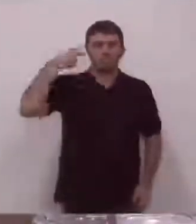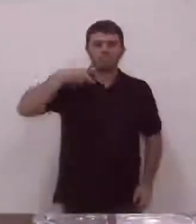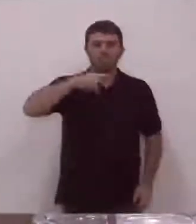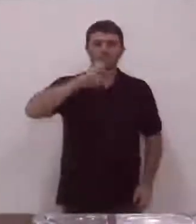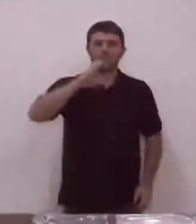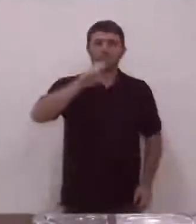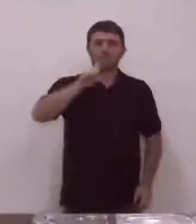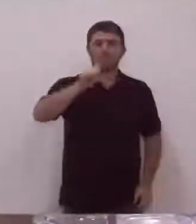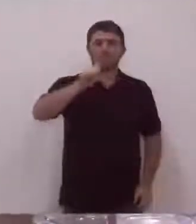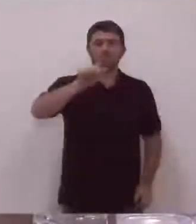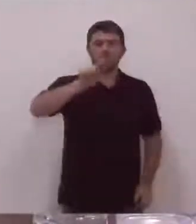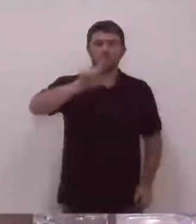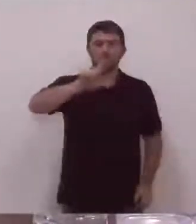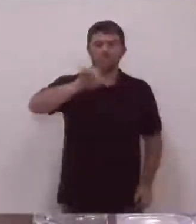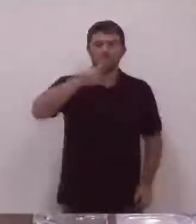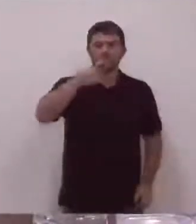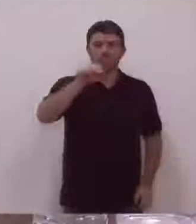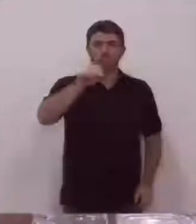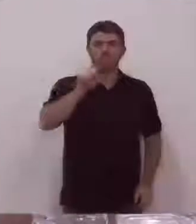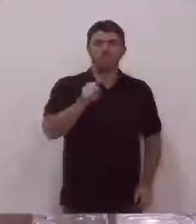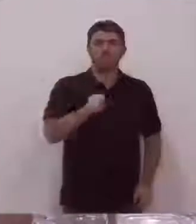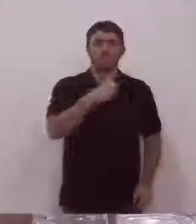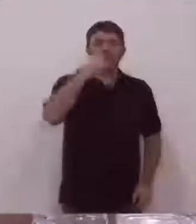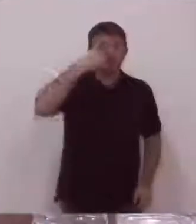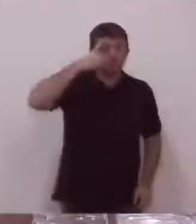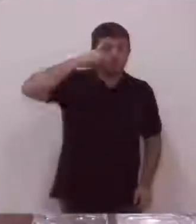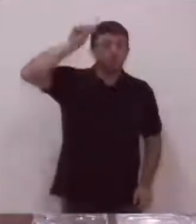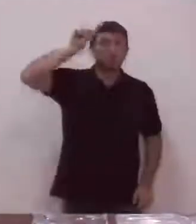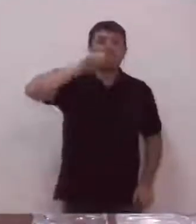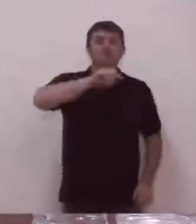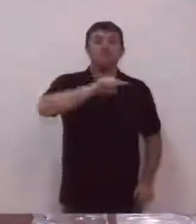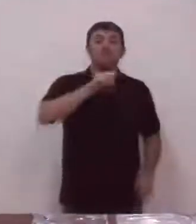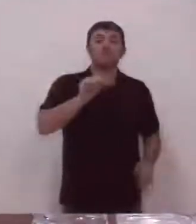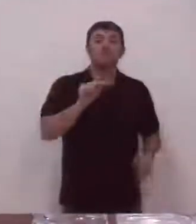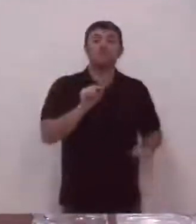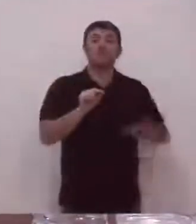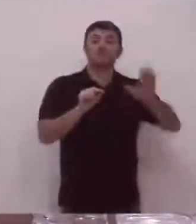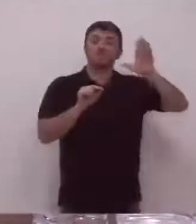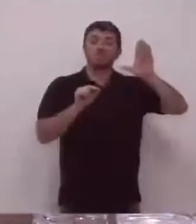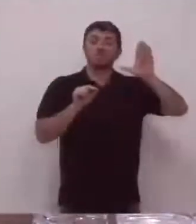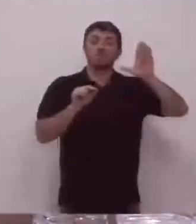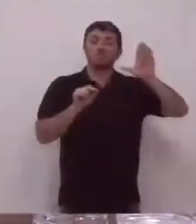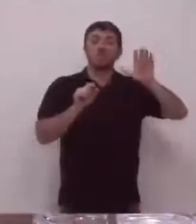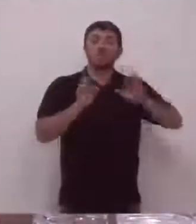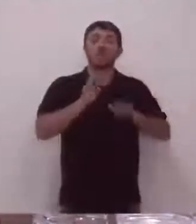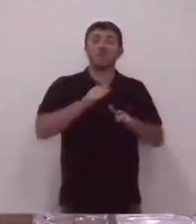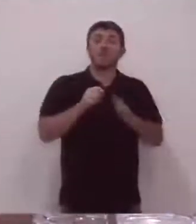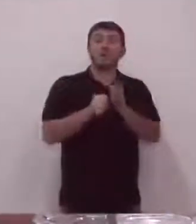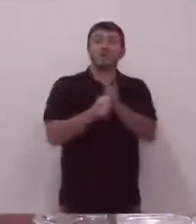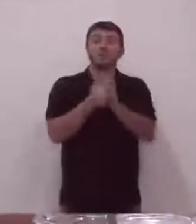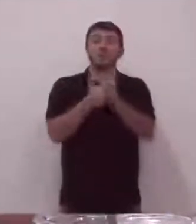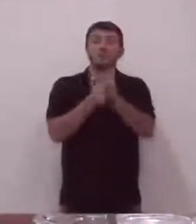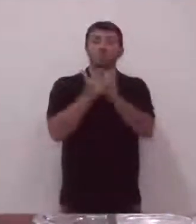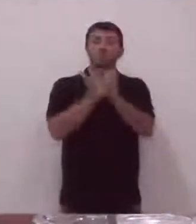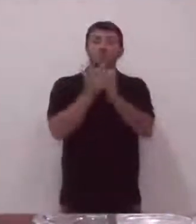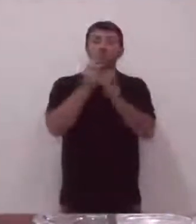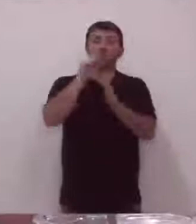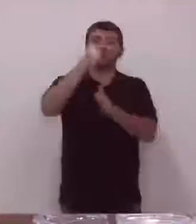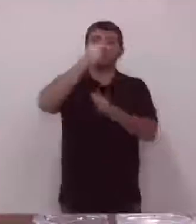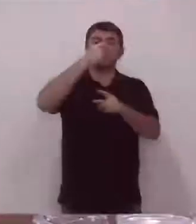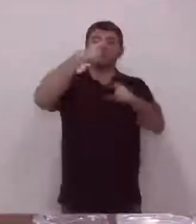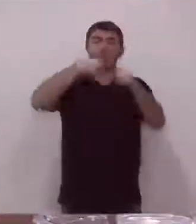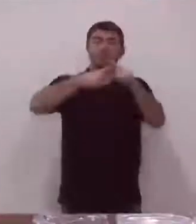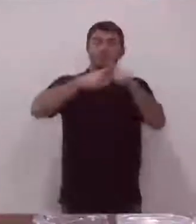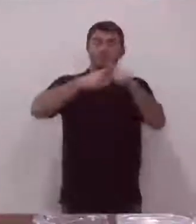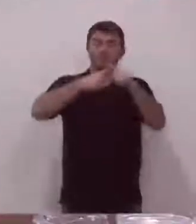de mandato, e aí somando 8 mandatos pela cidade de Vinhedo, eu vou